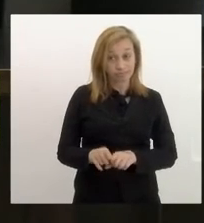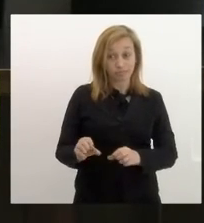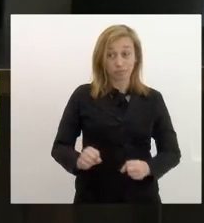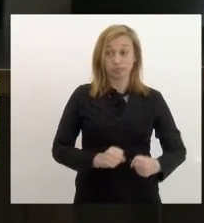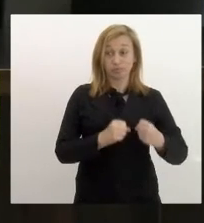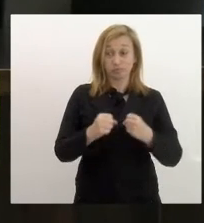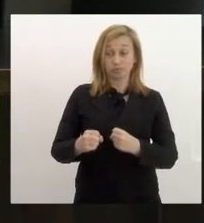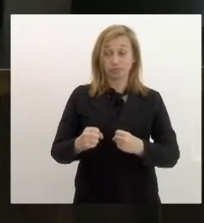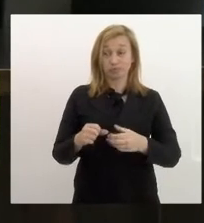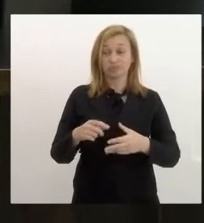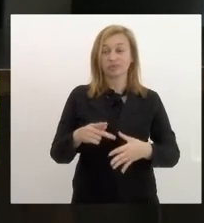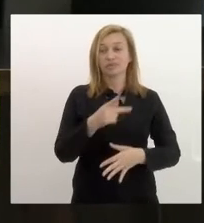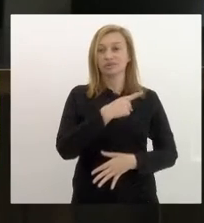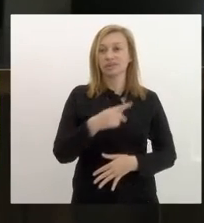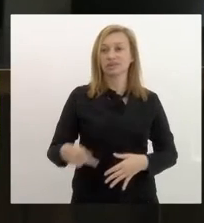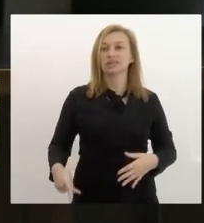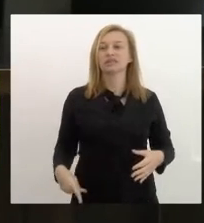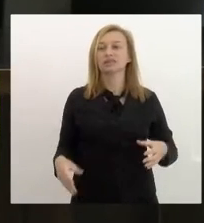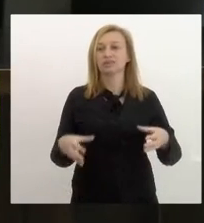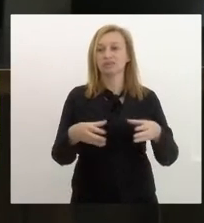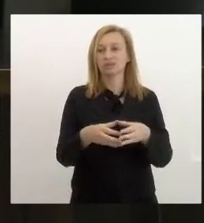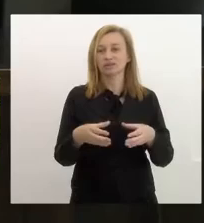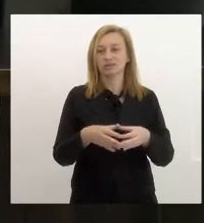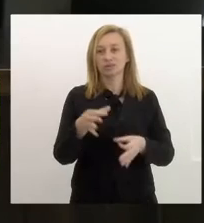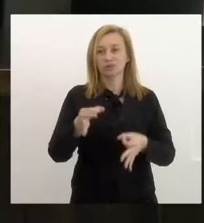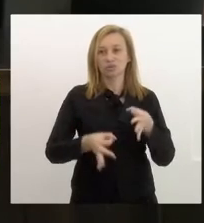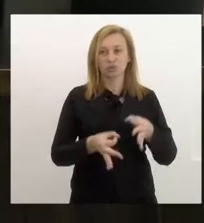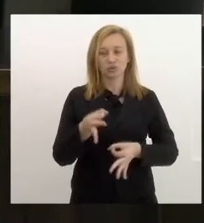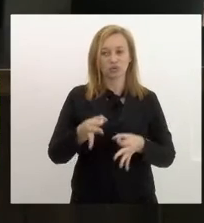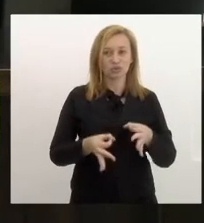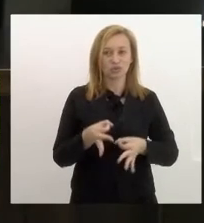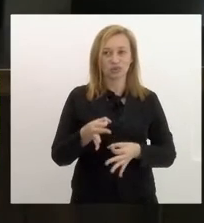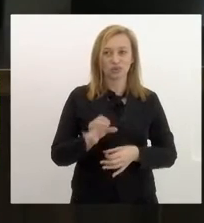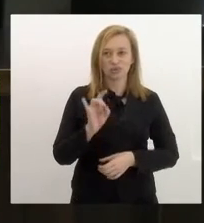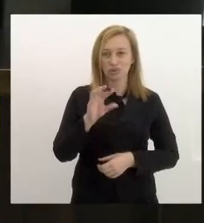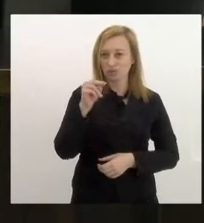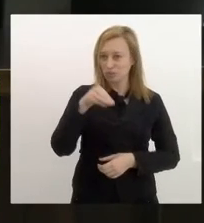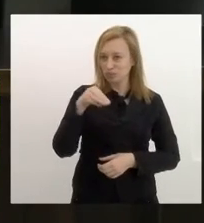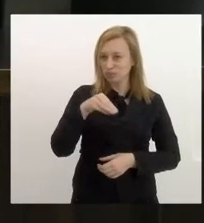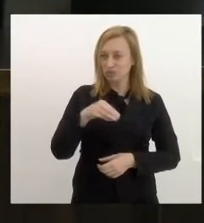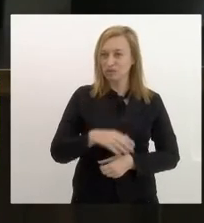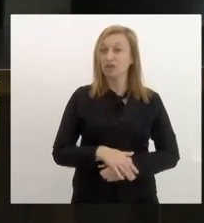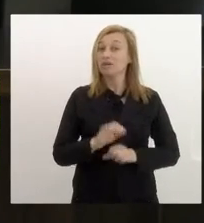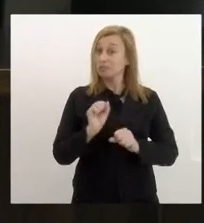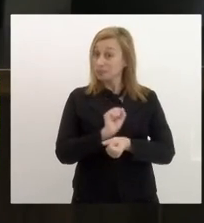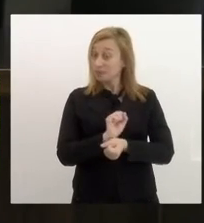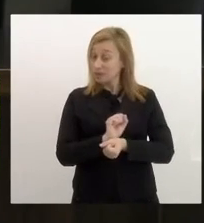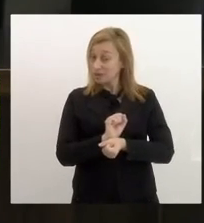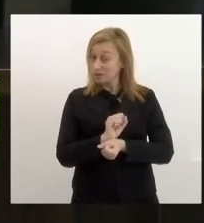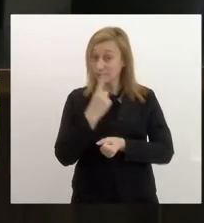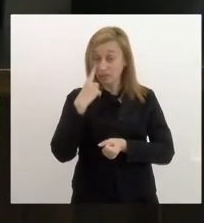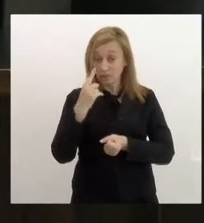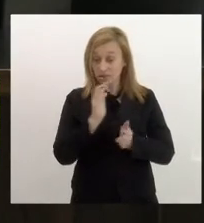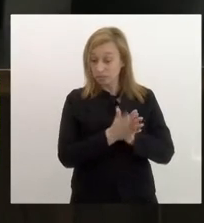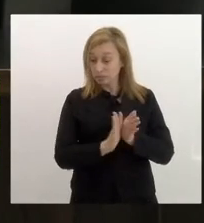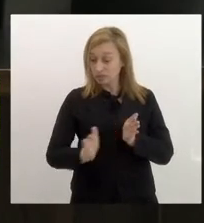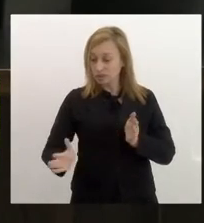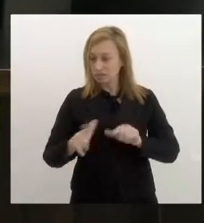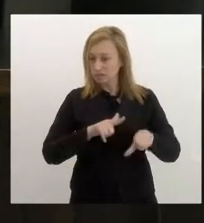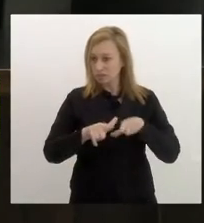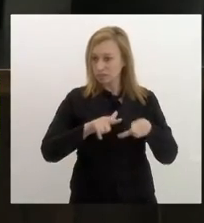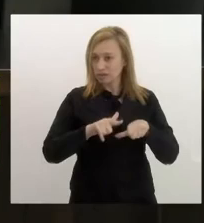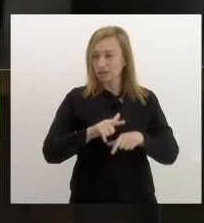presidente da Comissão de construção e justiça só um minutinho Olha só pra gente aqui ordenar os